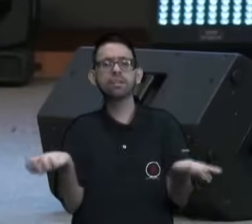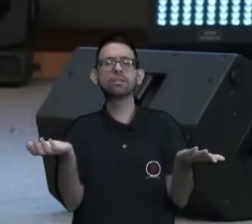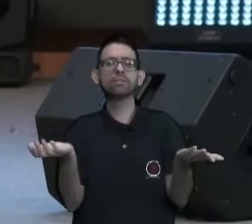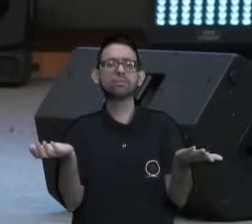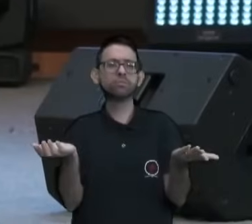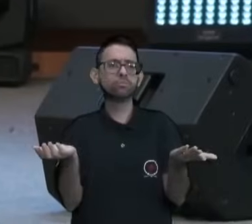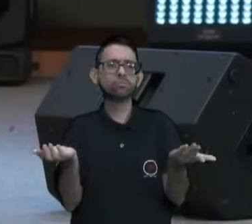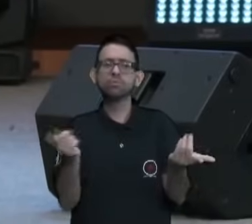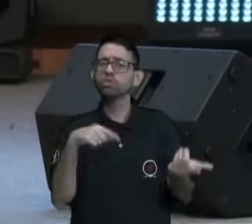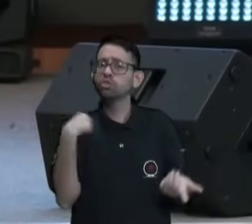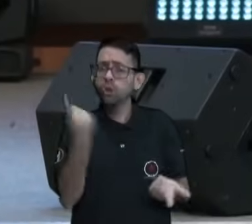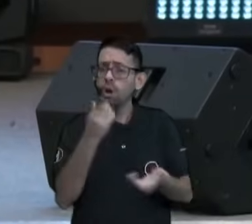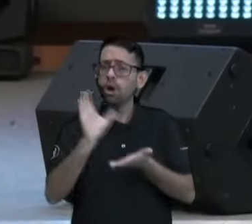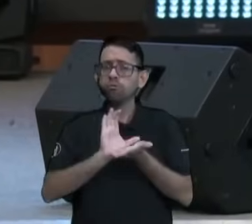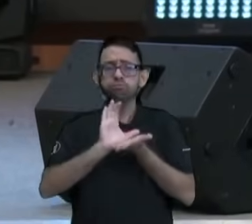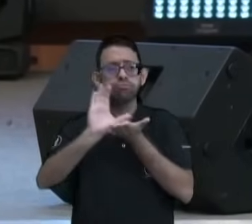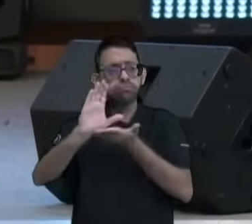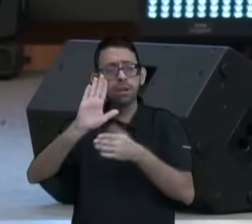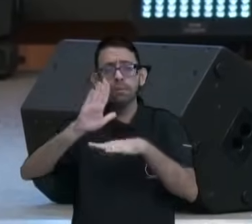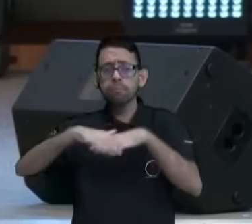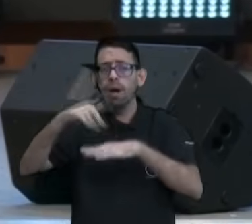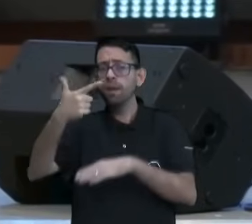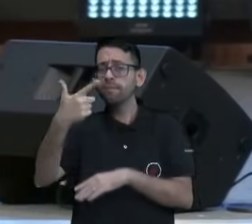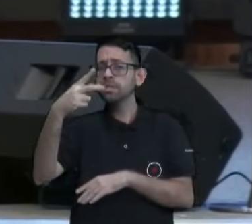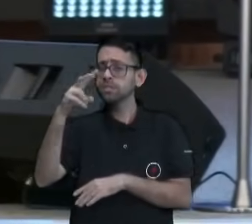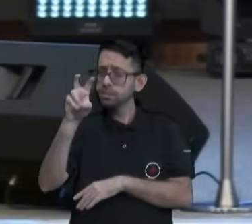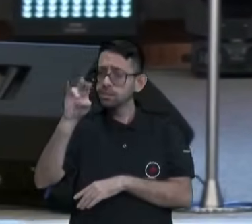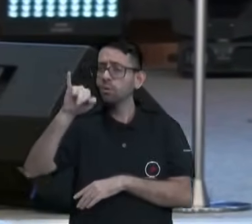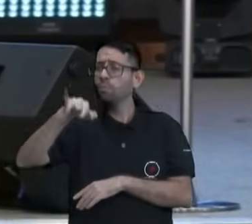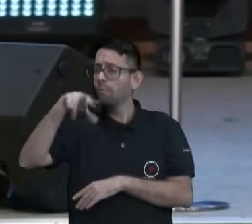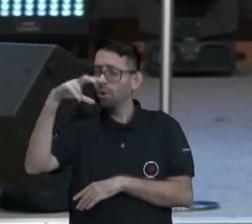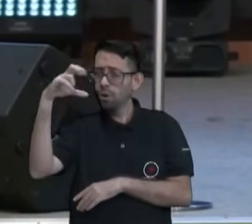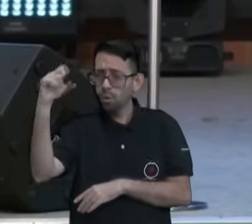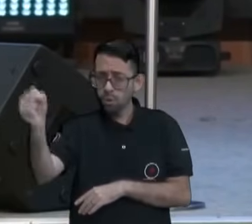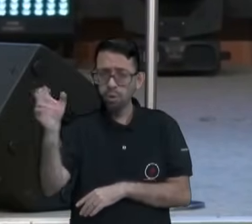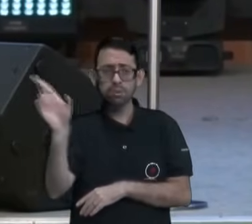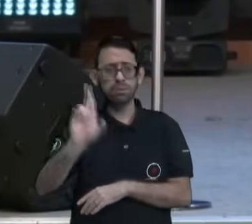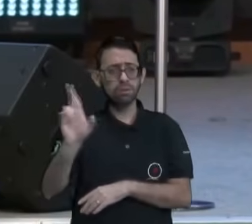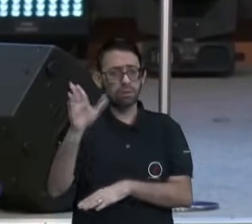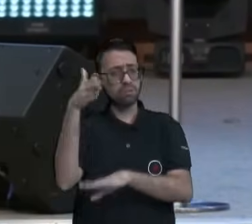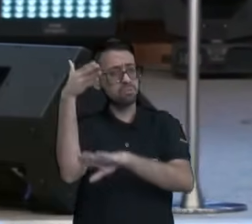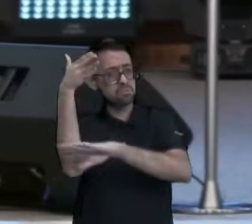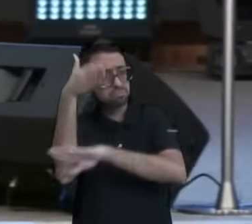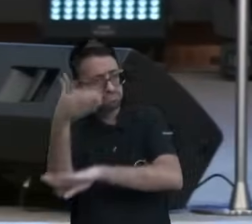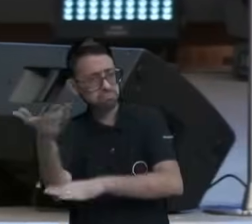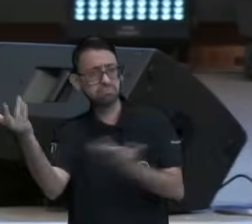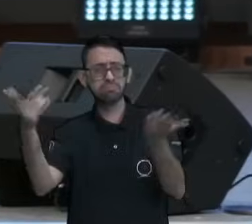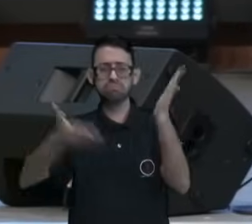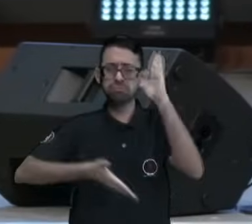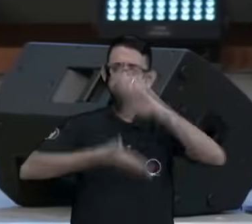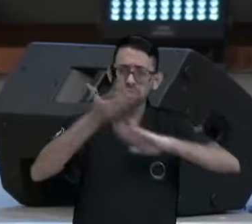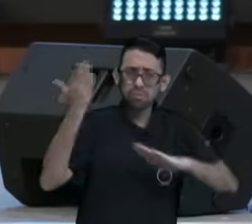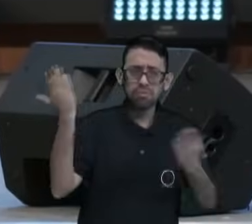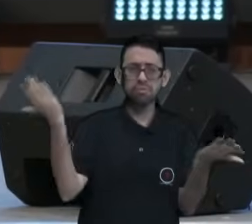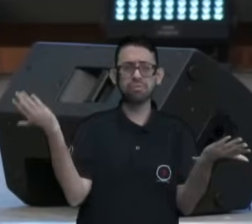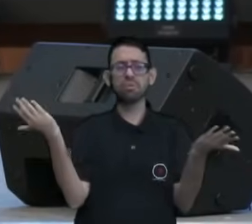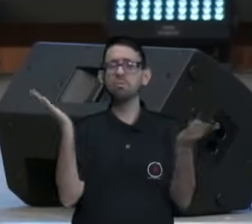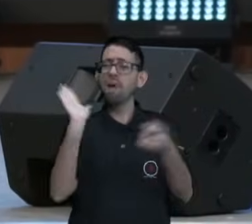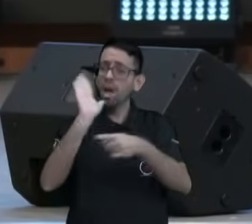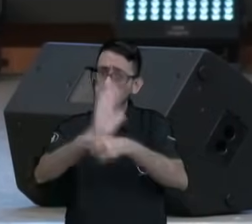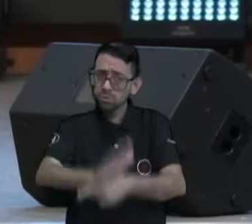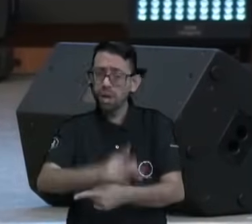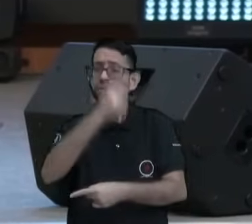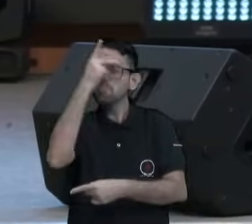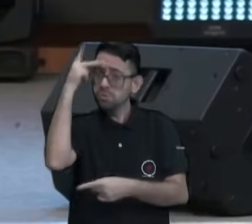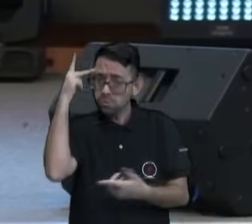investimos mais de 25 milhões para pagar hotel e pensão completa n é nessas escolas que fizemos